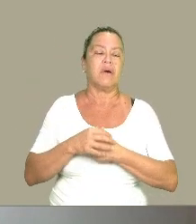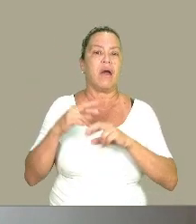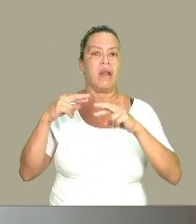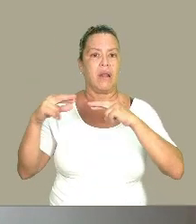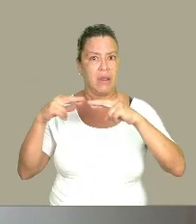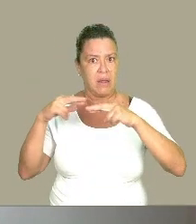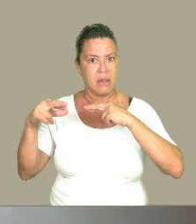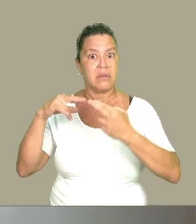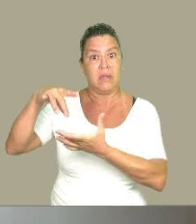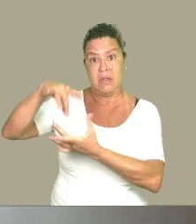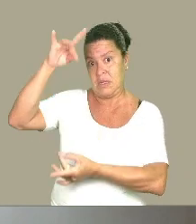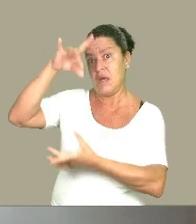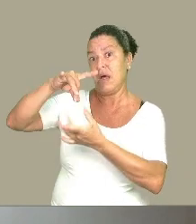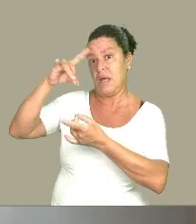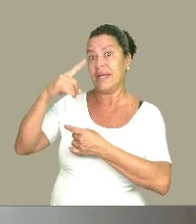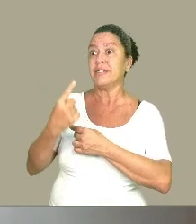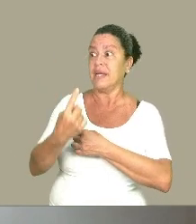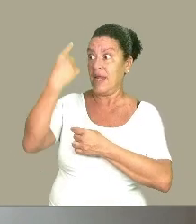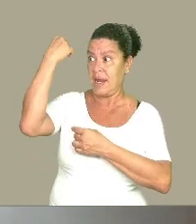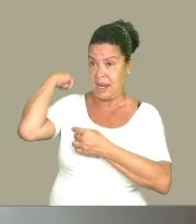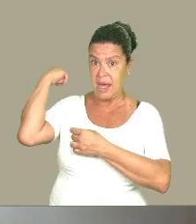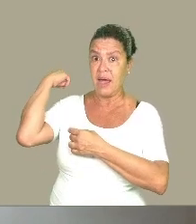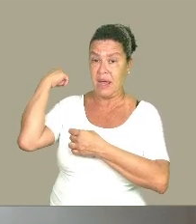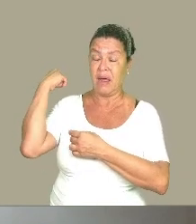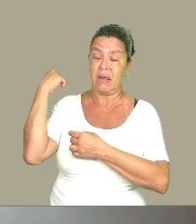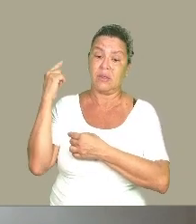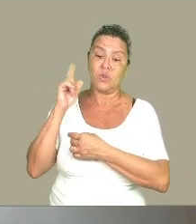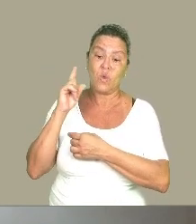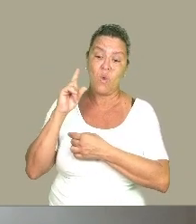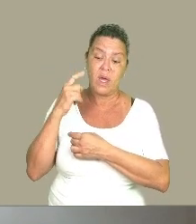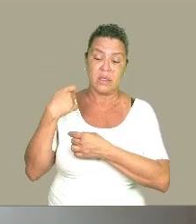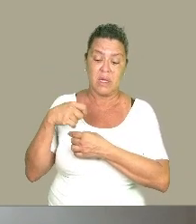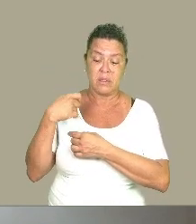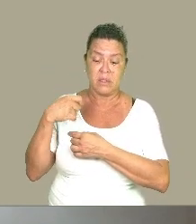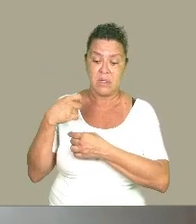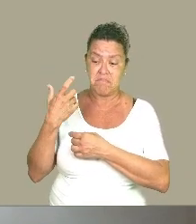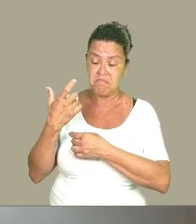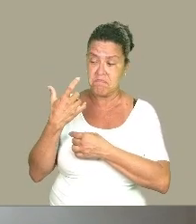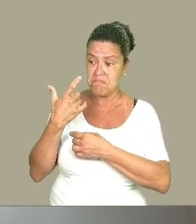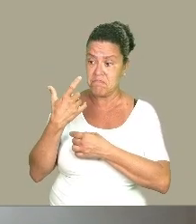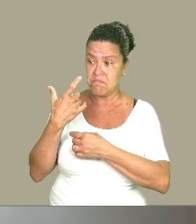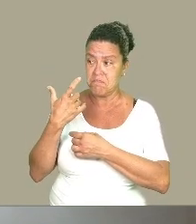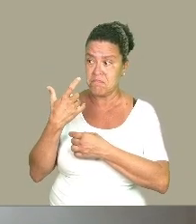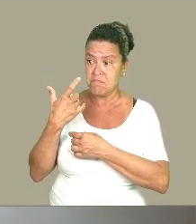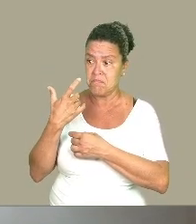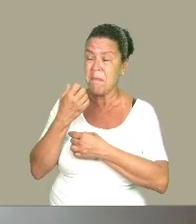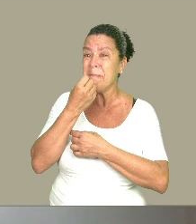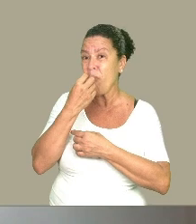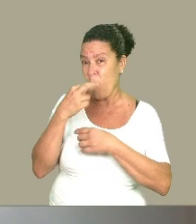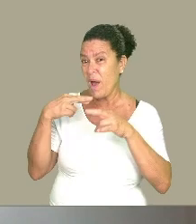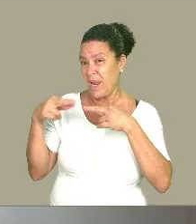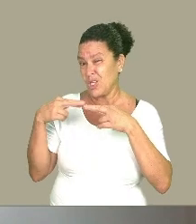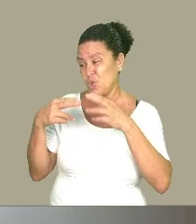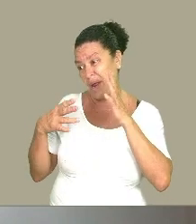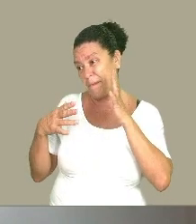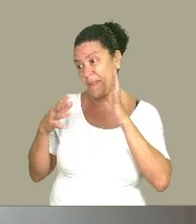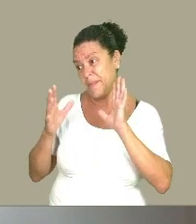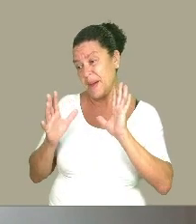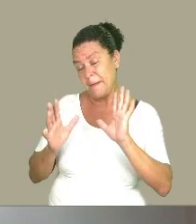relações com espíritos que no passado não foram necessariamente espíritos que tivemos boas relações, mas